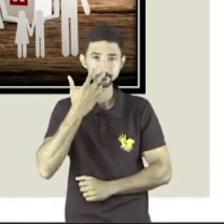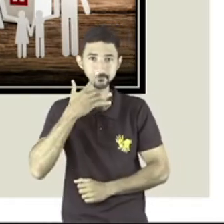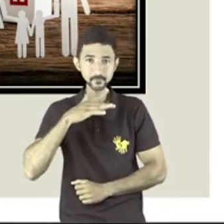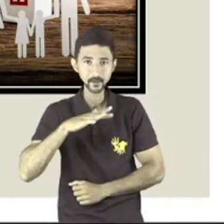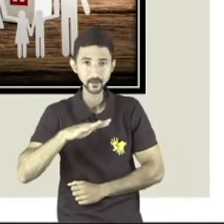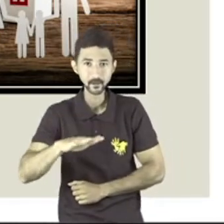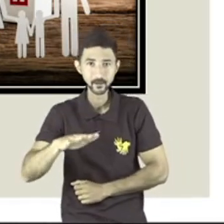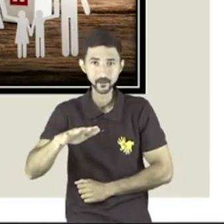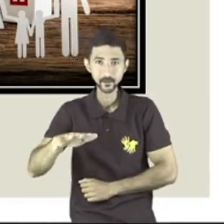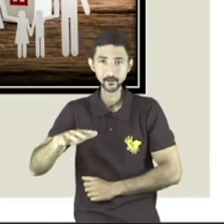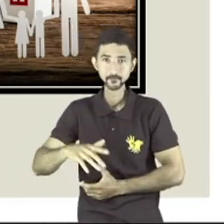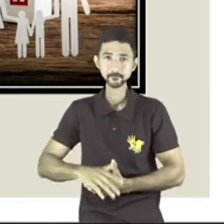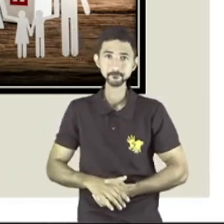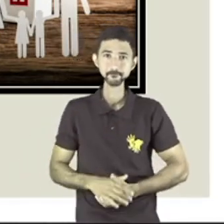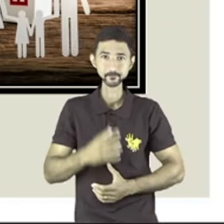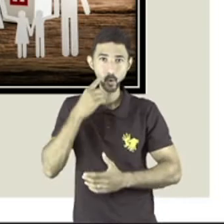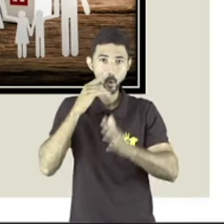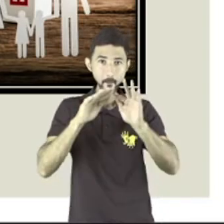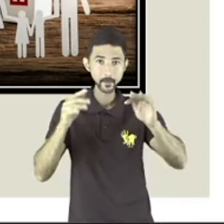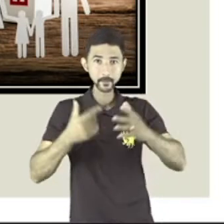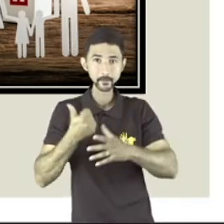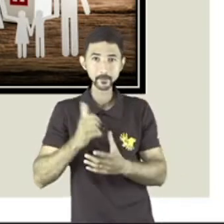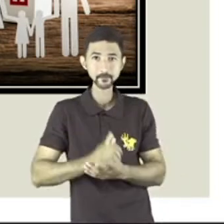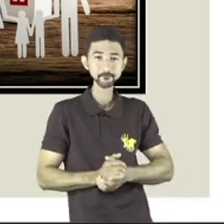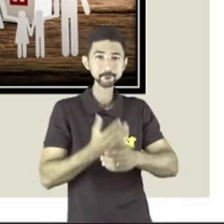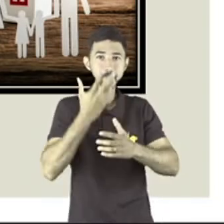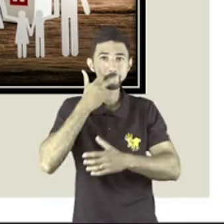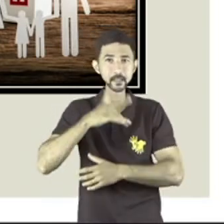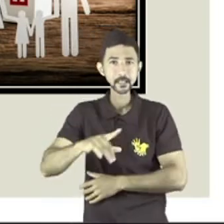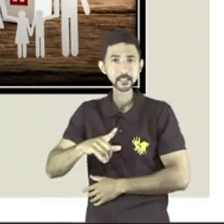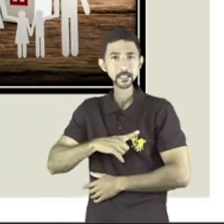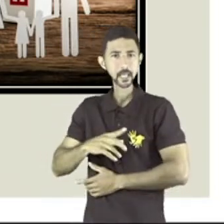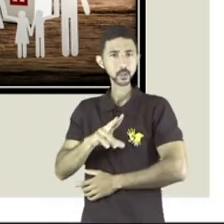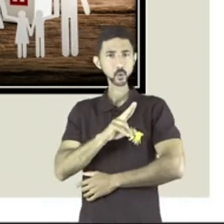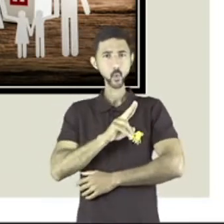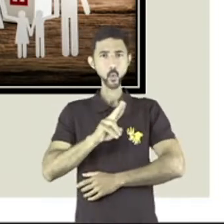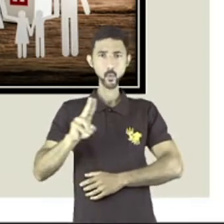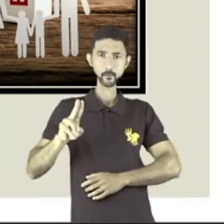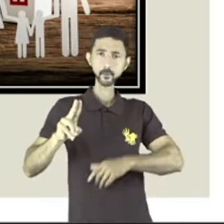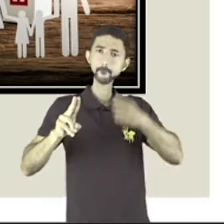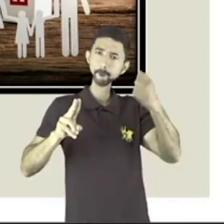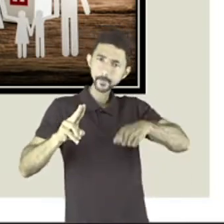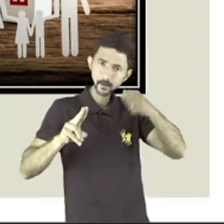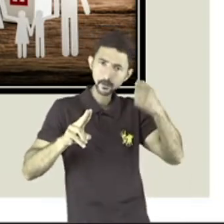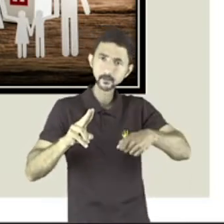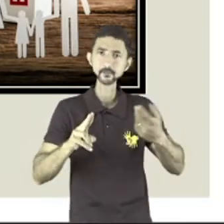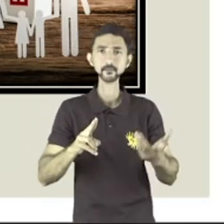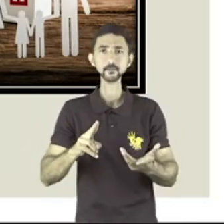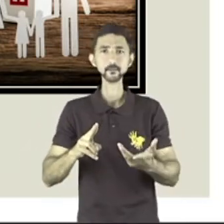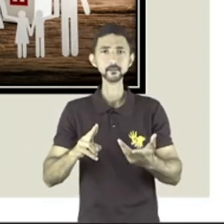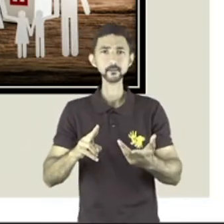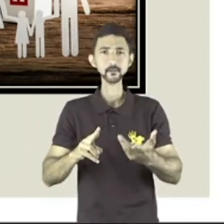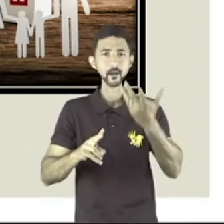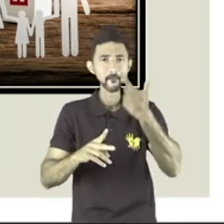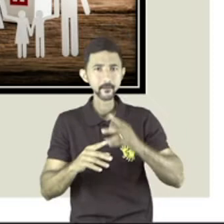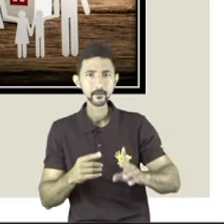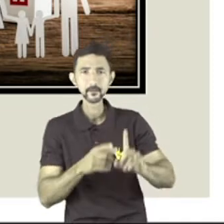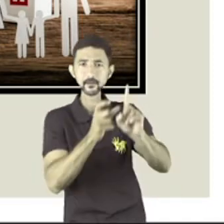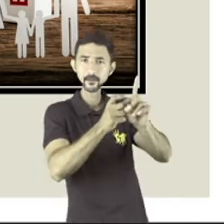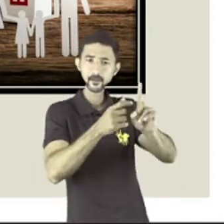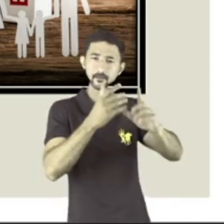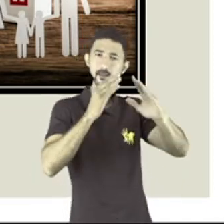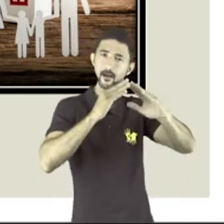Criança, bem aqui esse verso, ó. Criança tem que ter nome, criança tem que ter